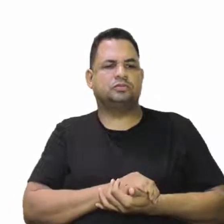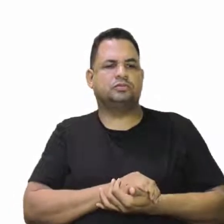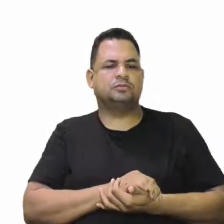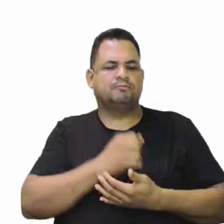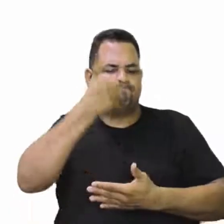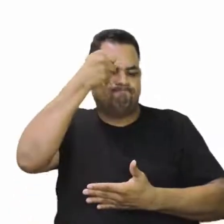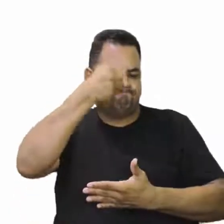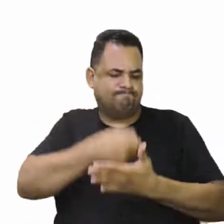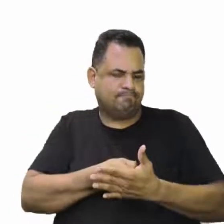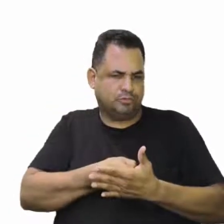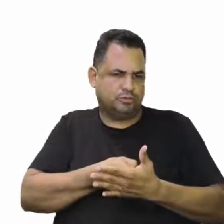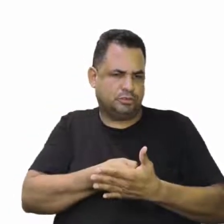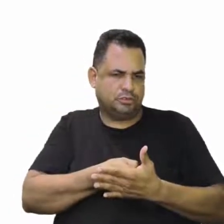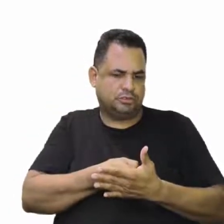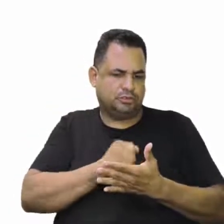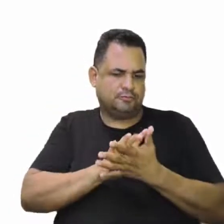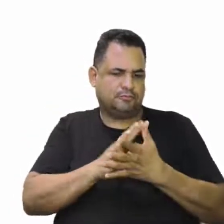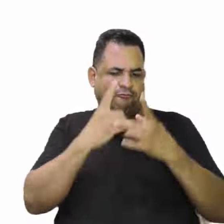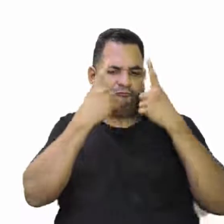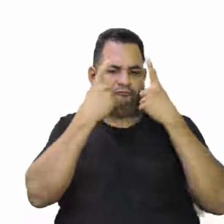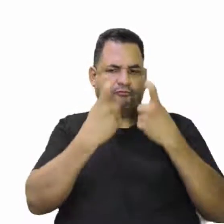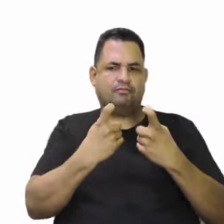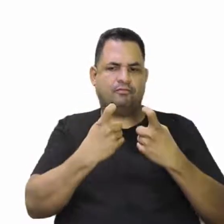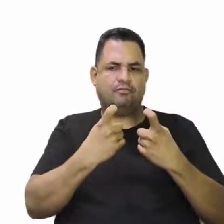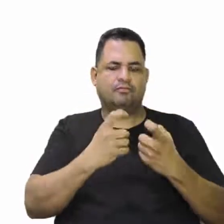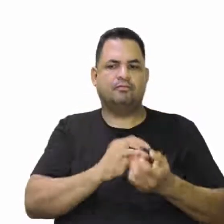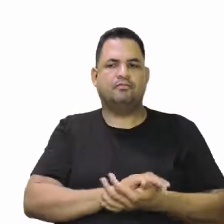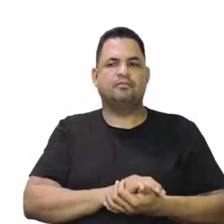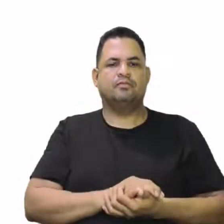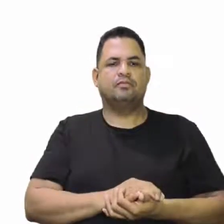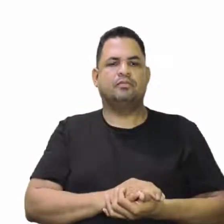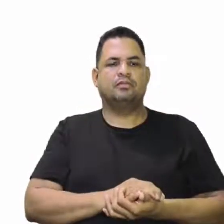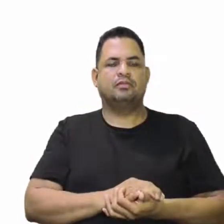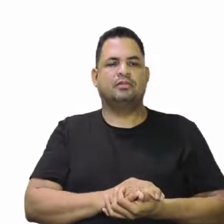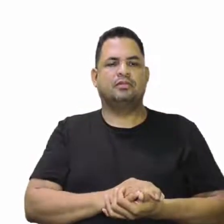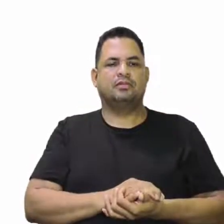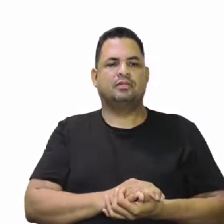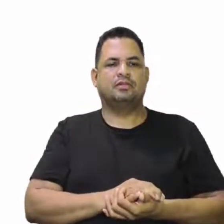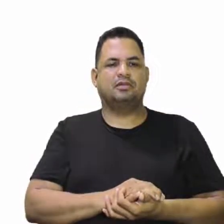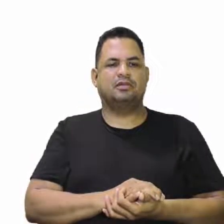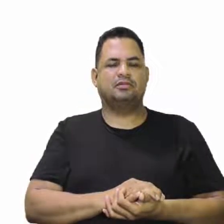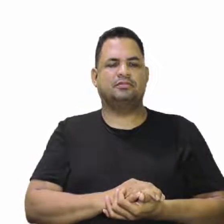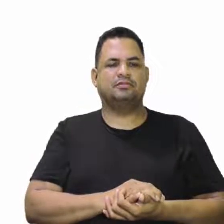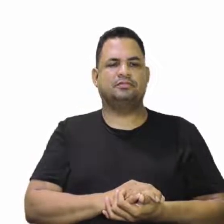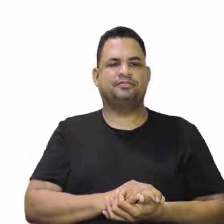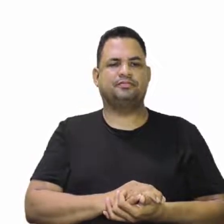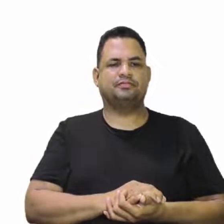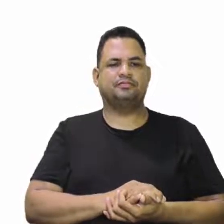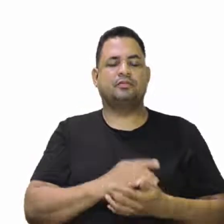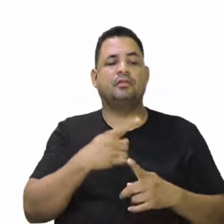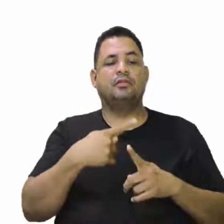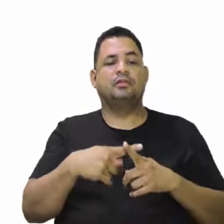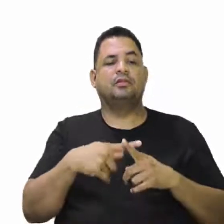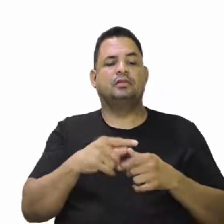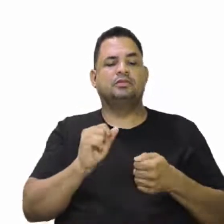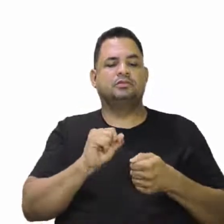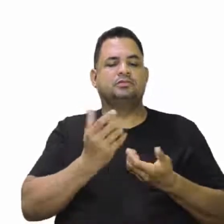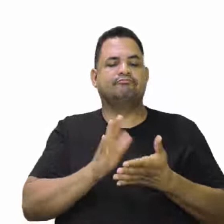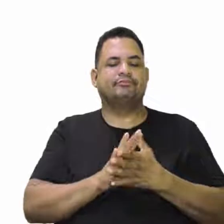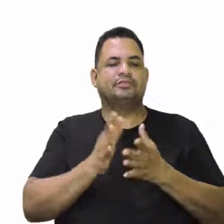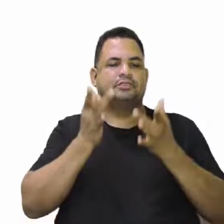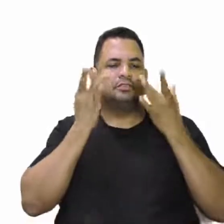Imposição, perdão. Imposição violenta. Improvisação, tô pensando em teatro, gente. Olha aí. Só porque ela já fez parte,